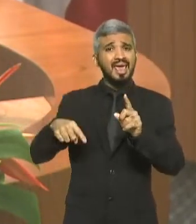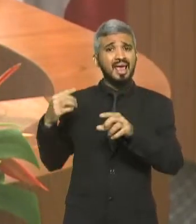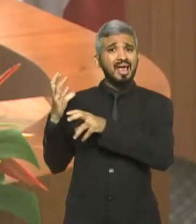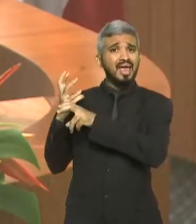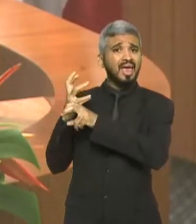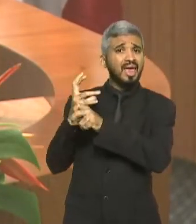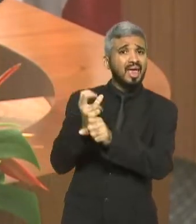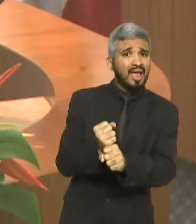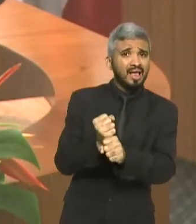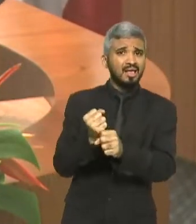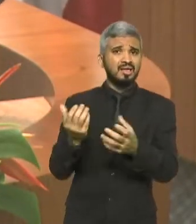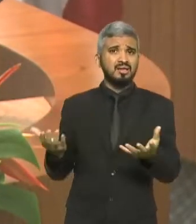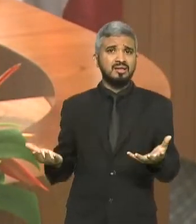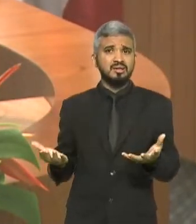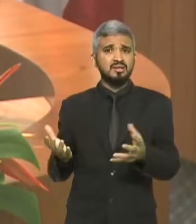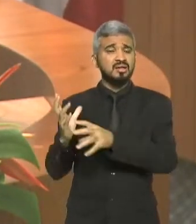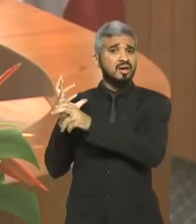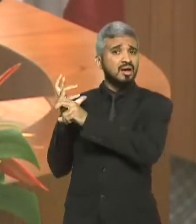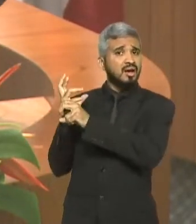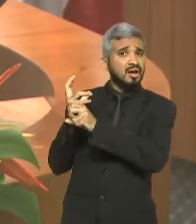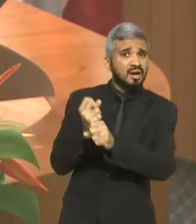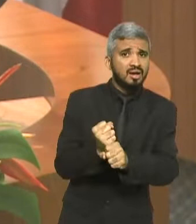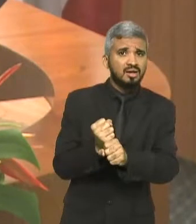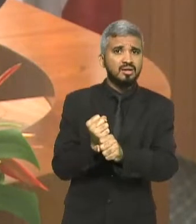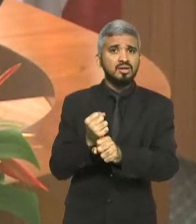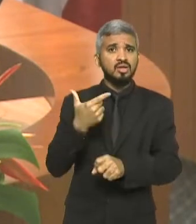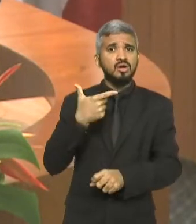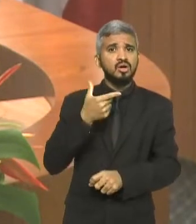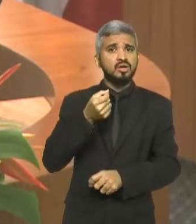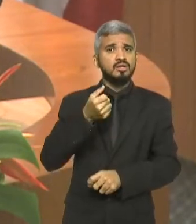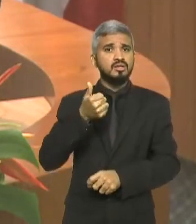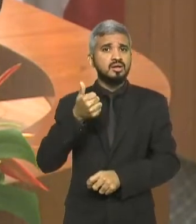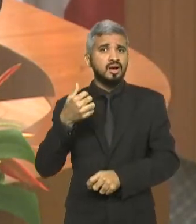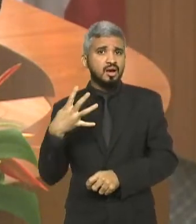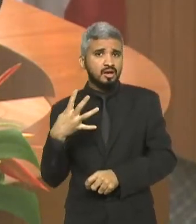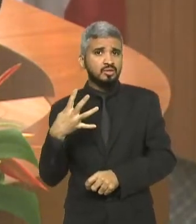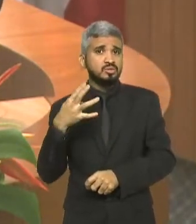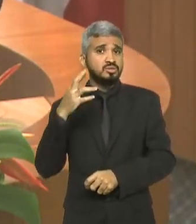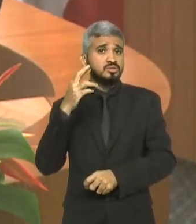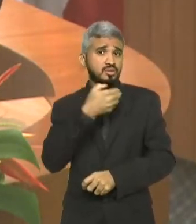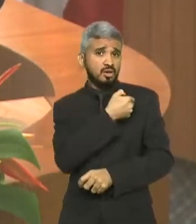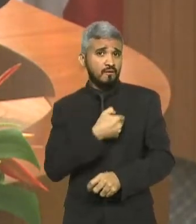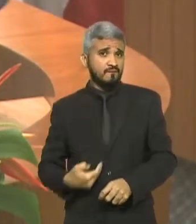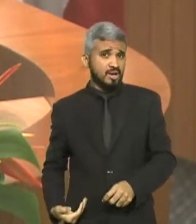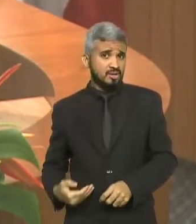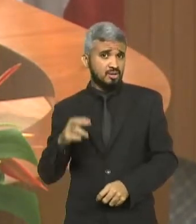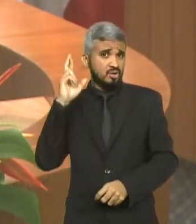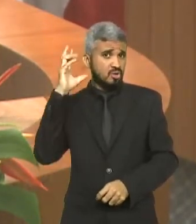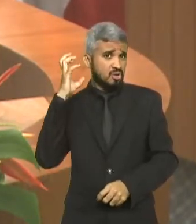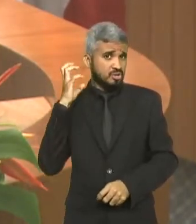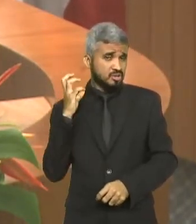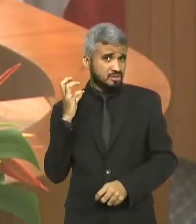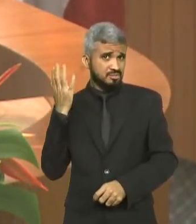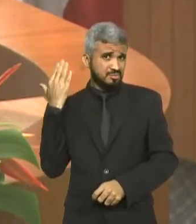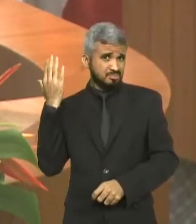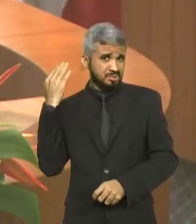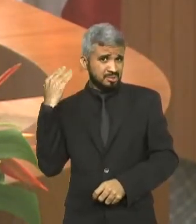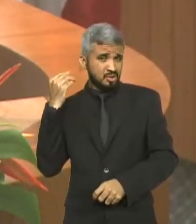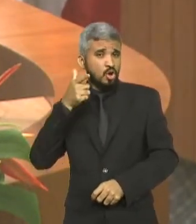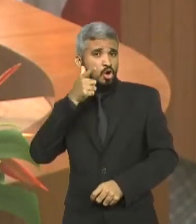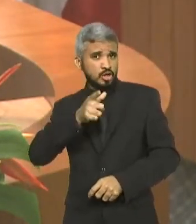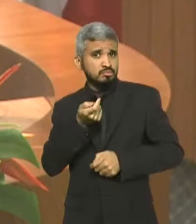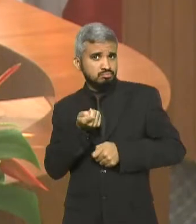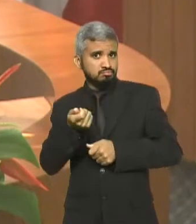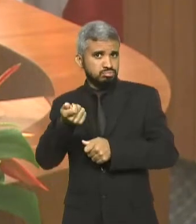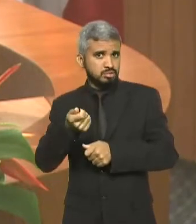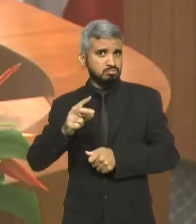servidor público ganhava em 2014, quando a governadora Rosiana Sarney concedeu a reposição,